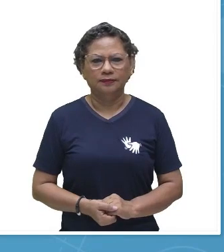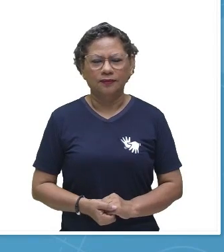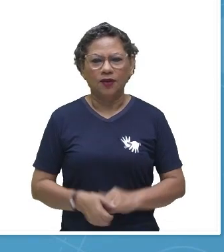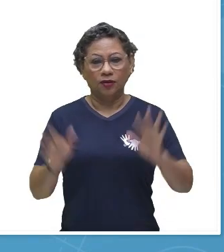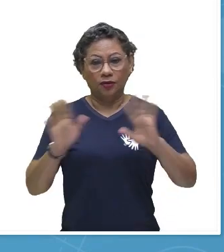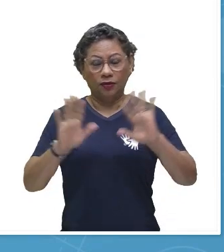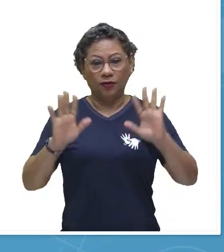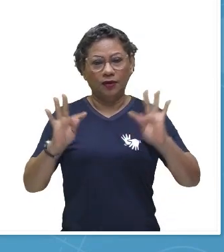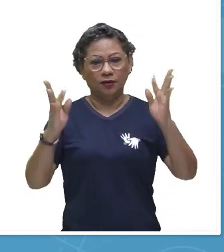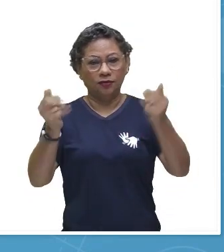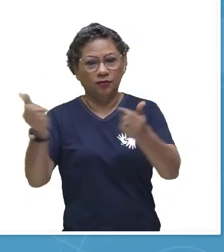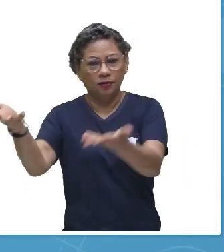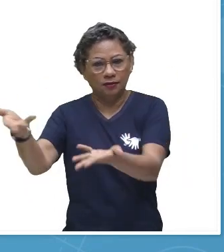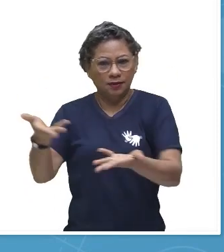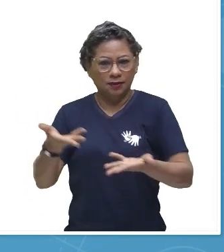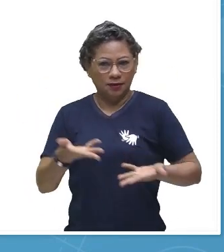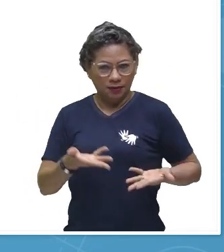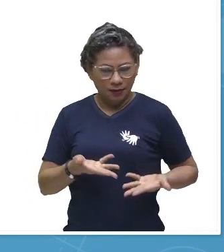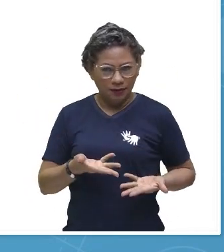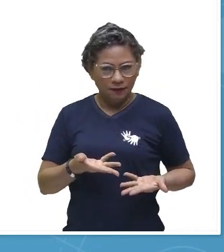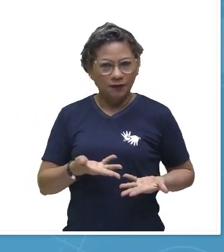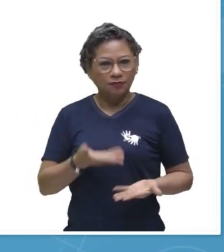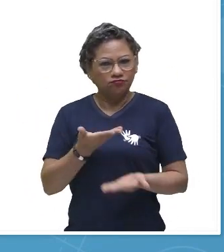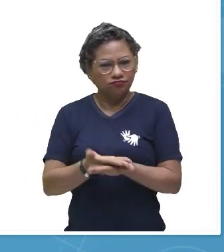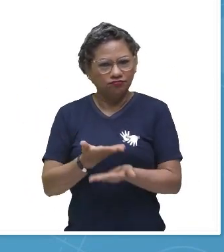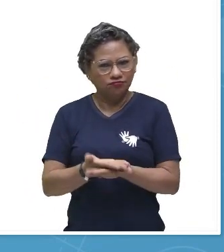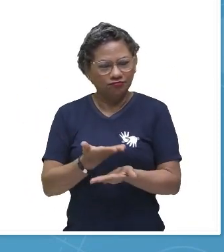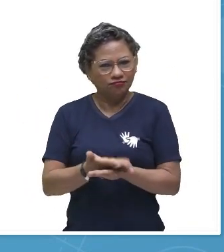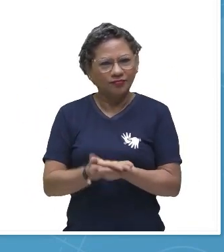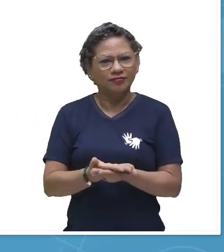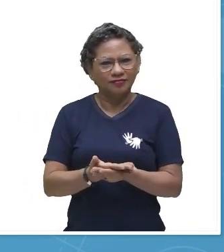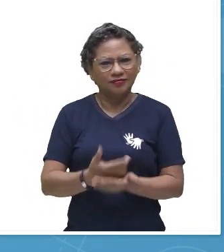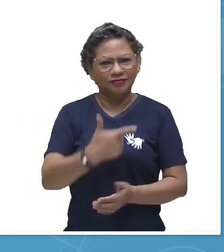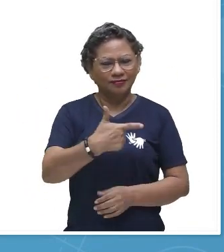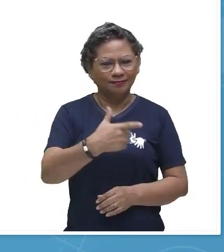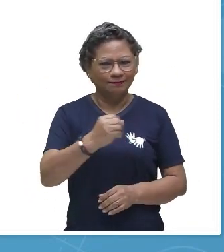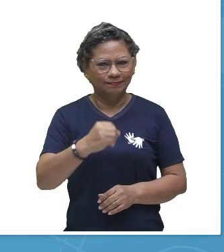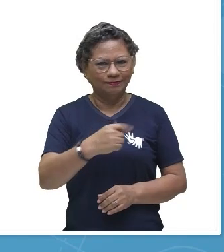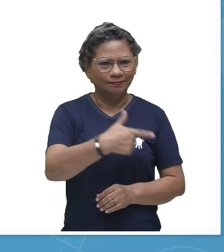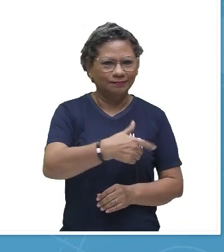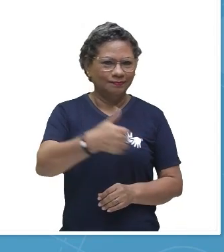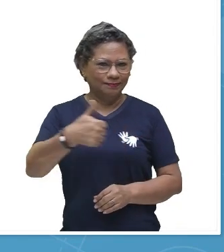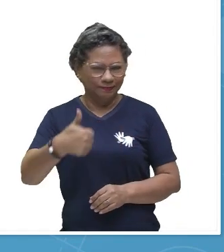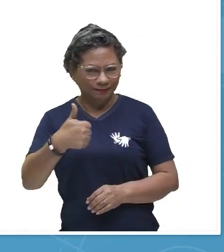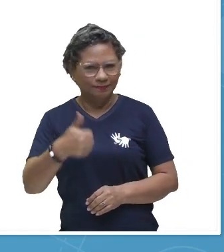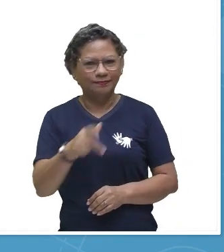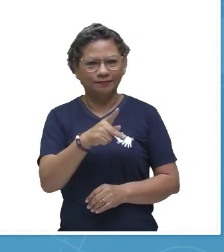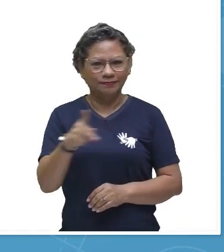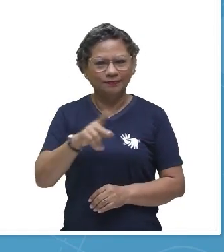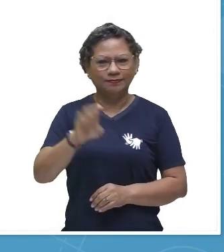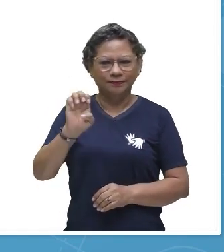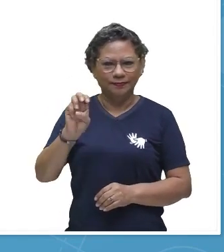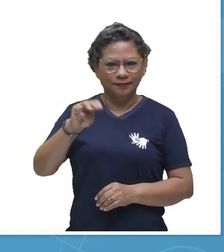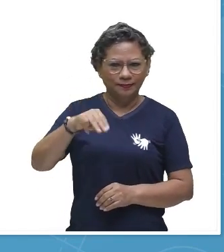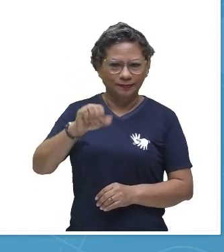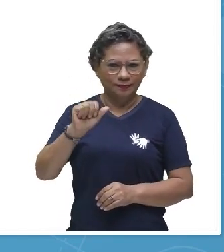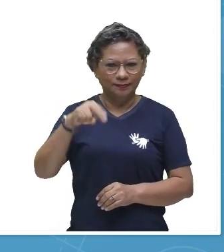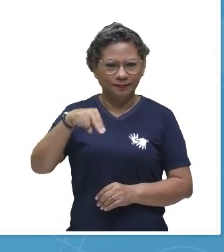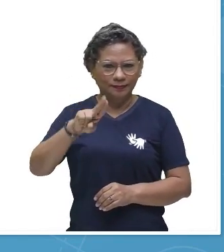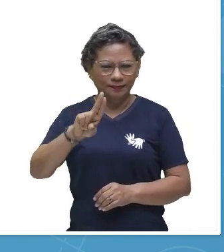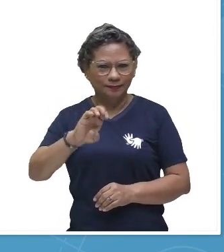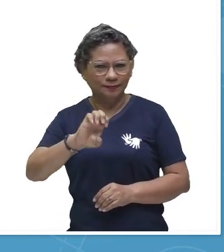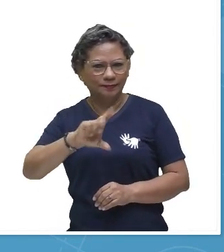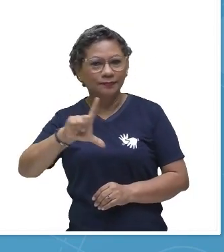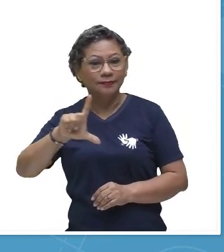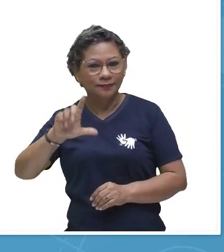Olá a todos, sejam muito bem-vindos ao nosso ano letivo de 2021. Eu sou a professora Manuela, espero que todos